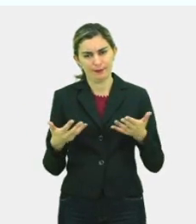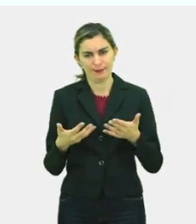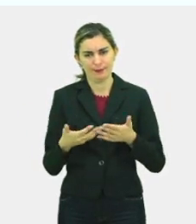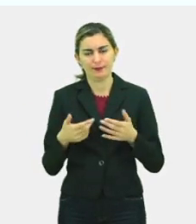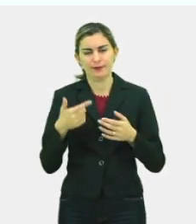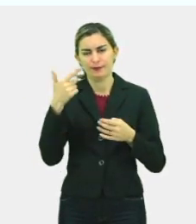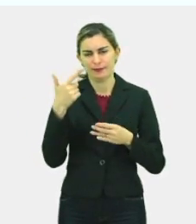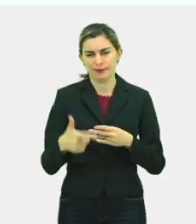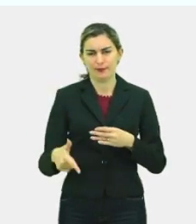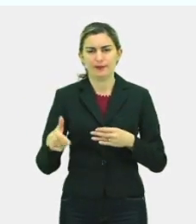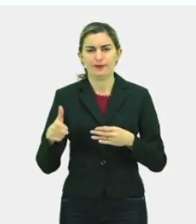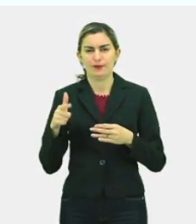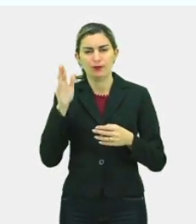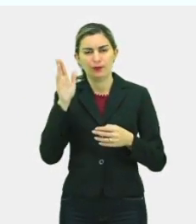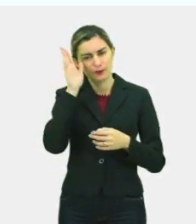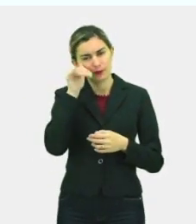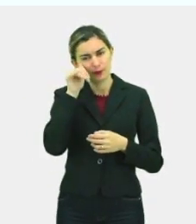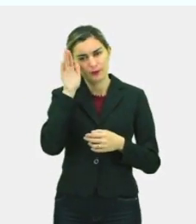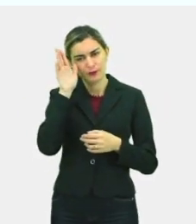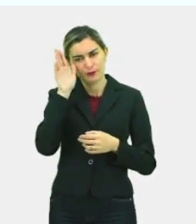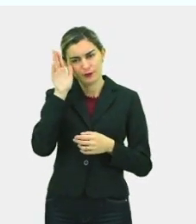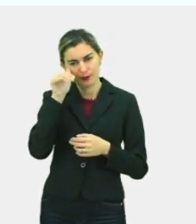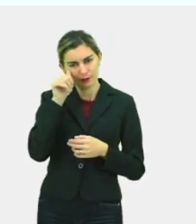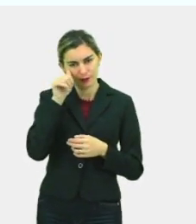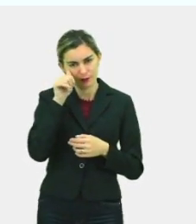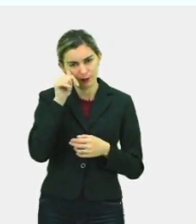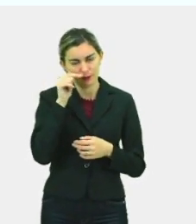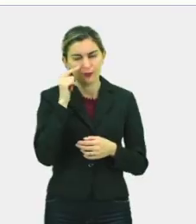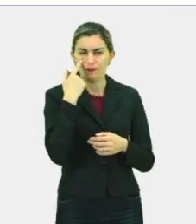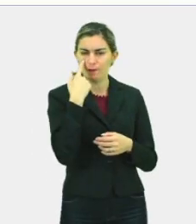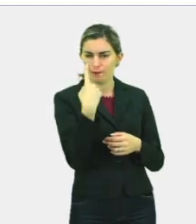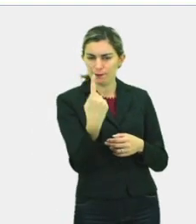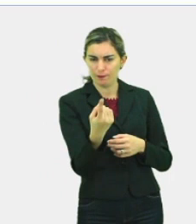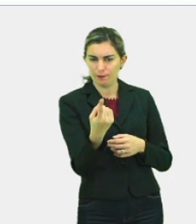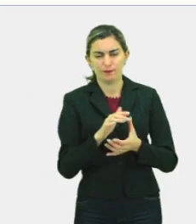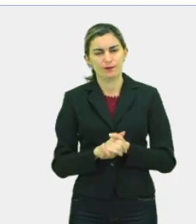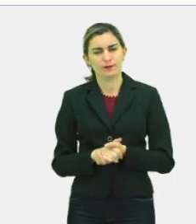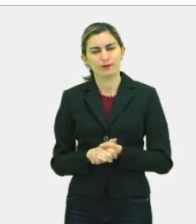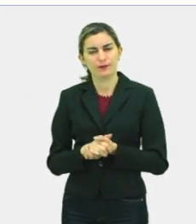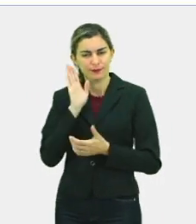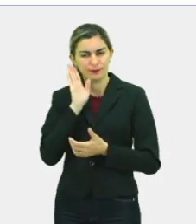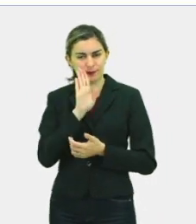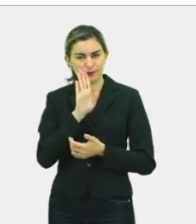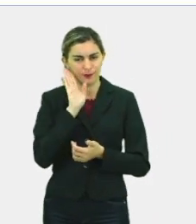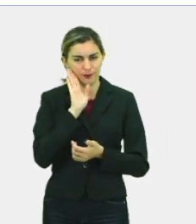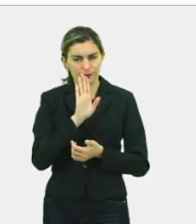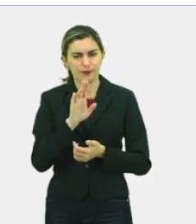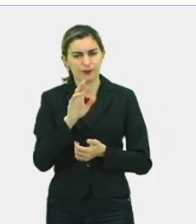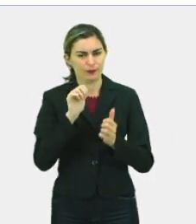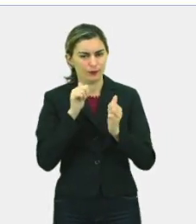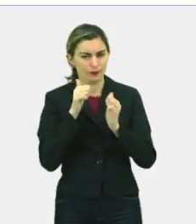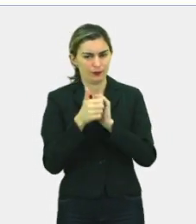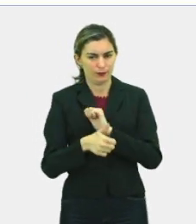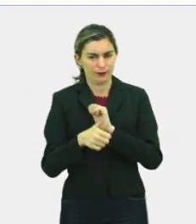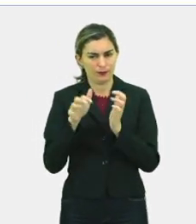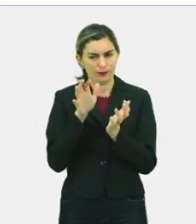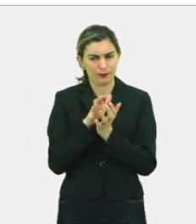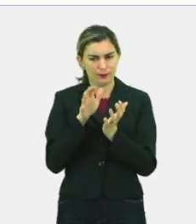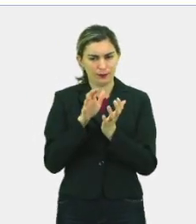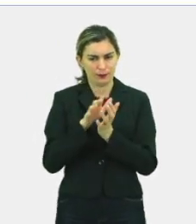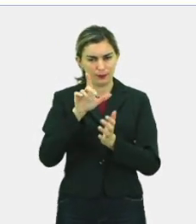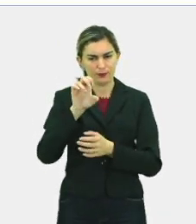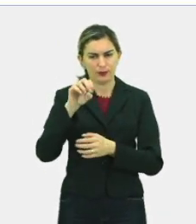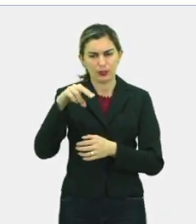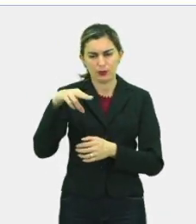agora vamos lá para mais uma curiosidade. Olha essa curiosidade como é bem legal. O atleta